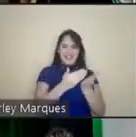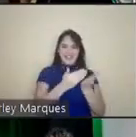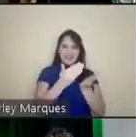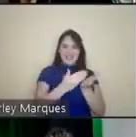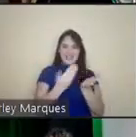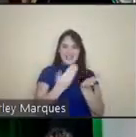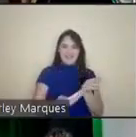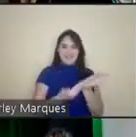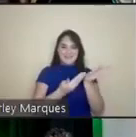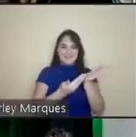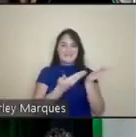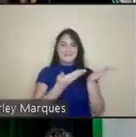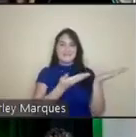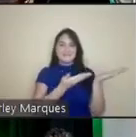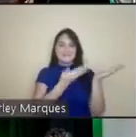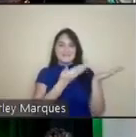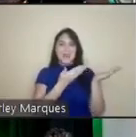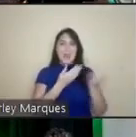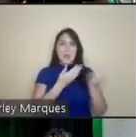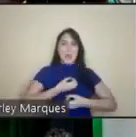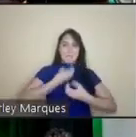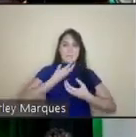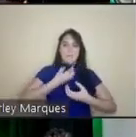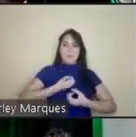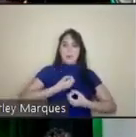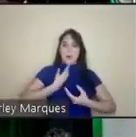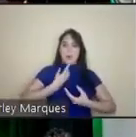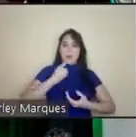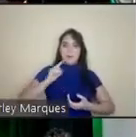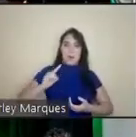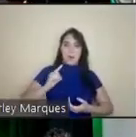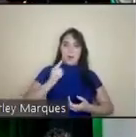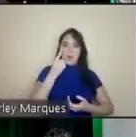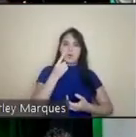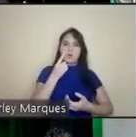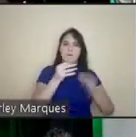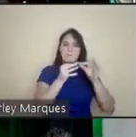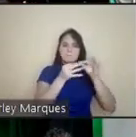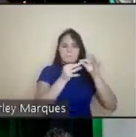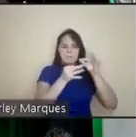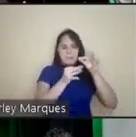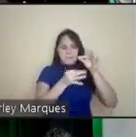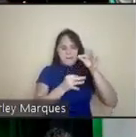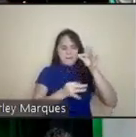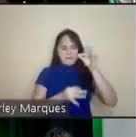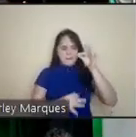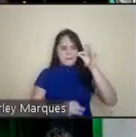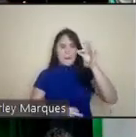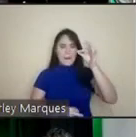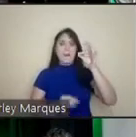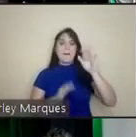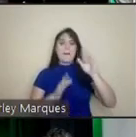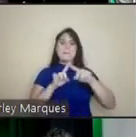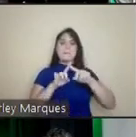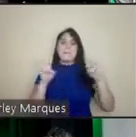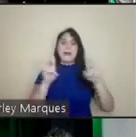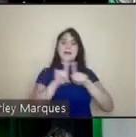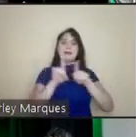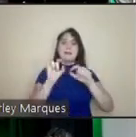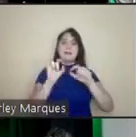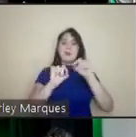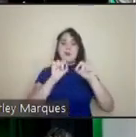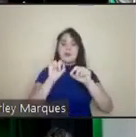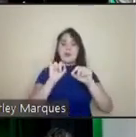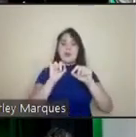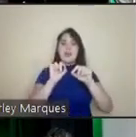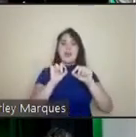Esse livro, ele é um poema único, né? É um poema longo. Mas que também a grande maioria das partes